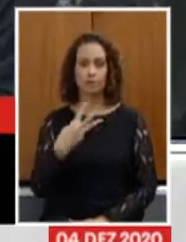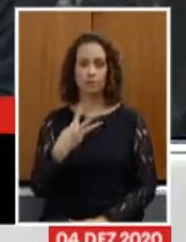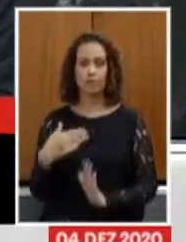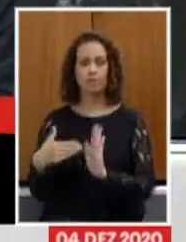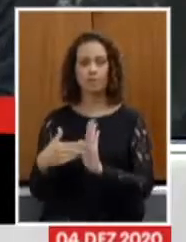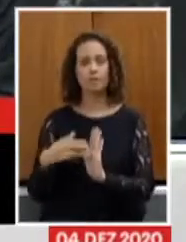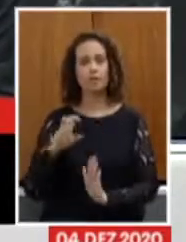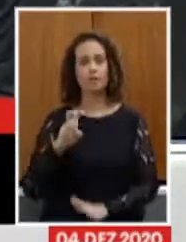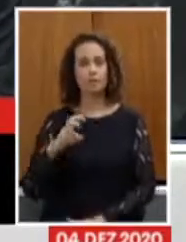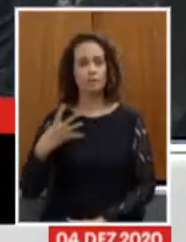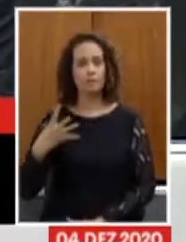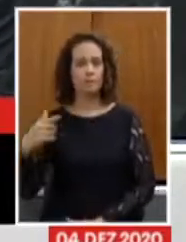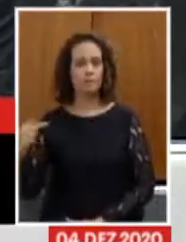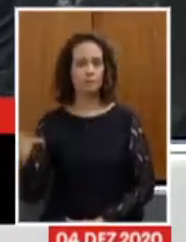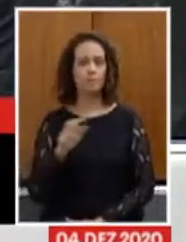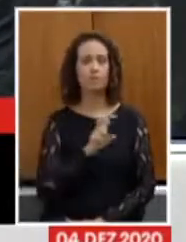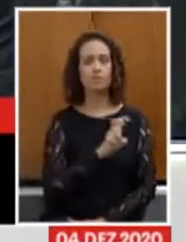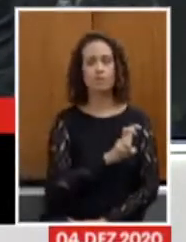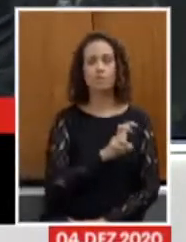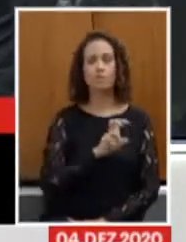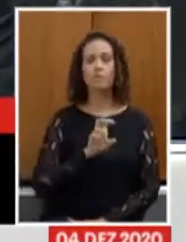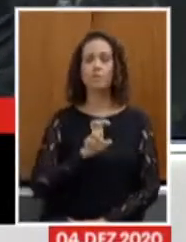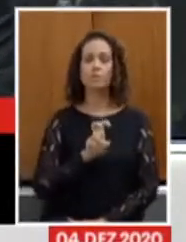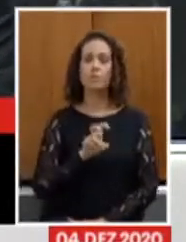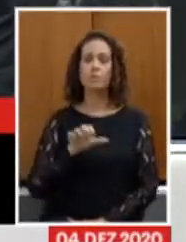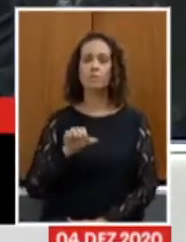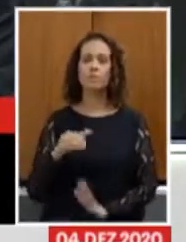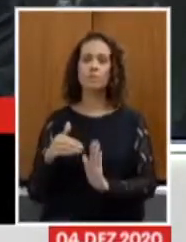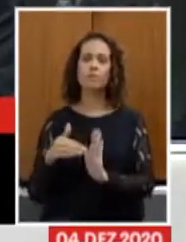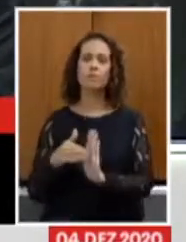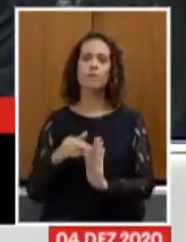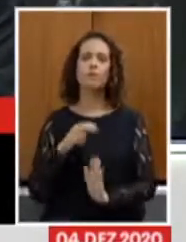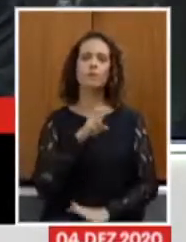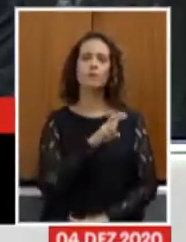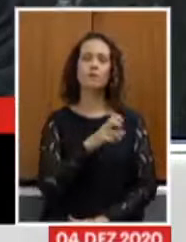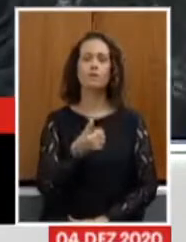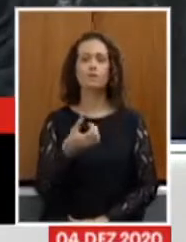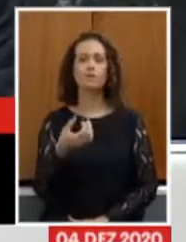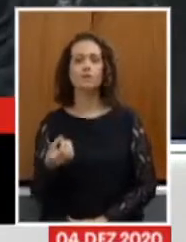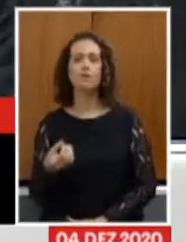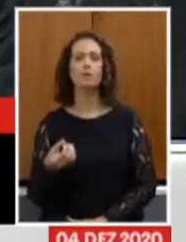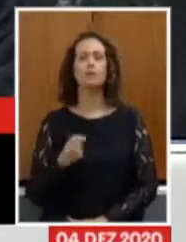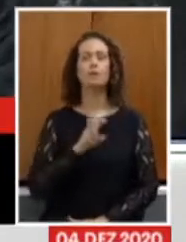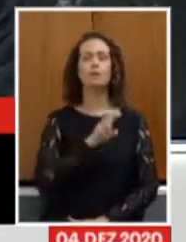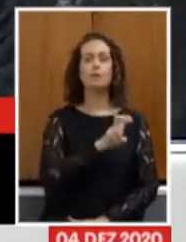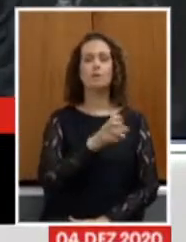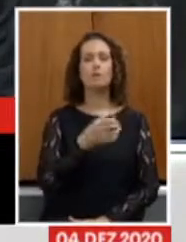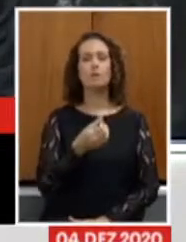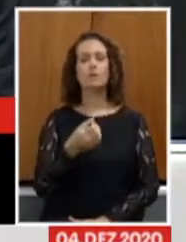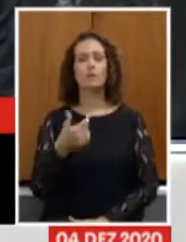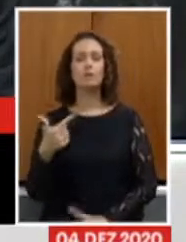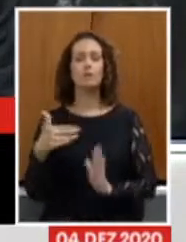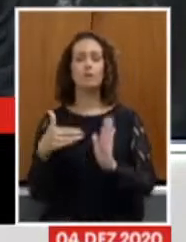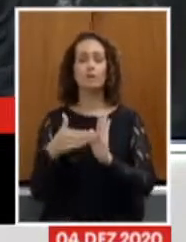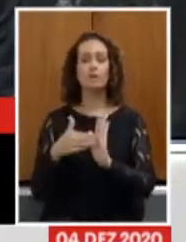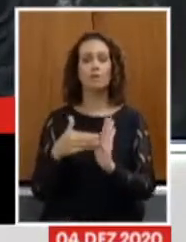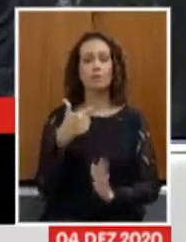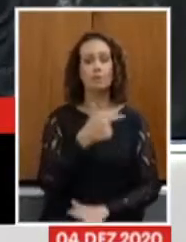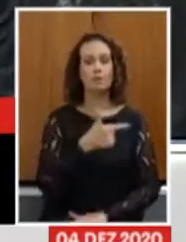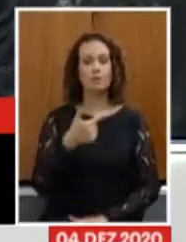a 547, 559, 560, 752 a